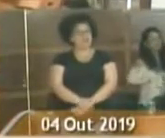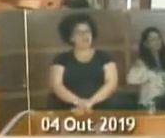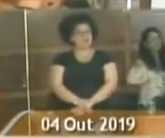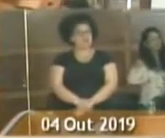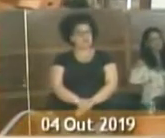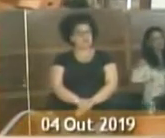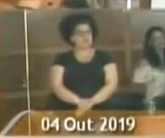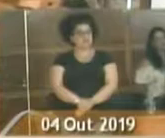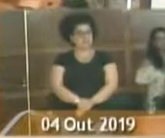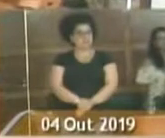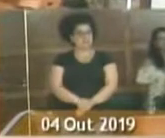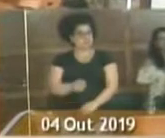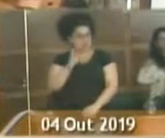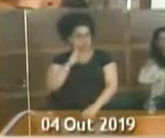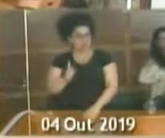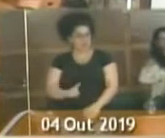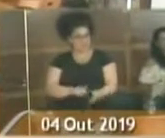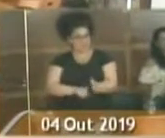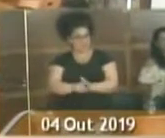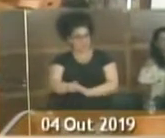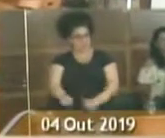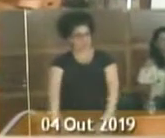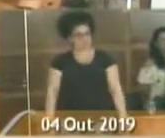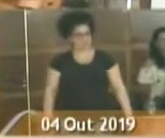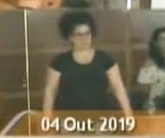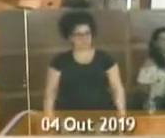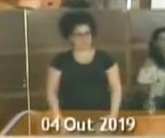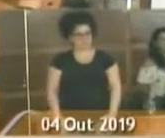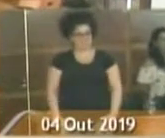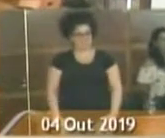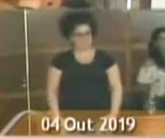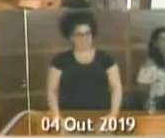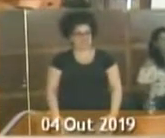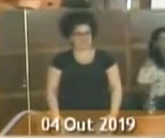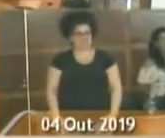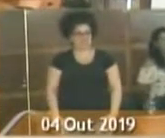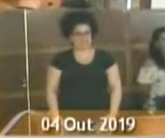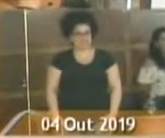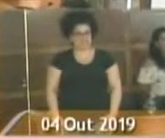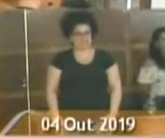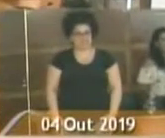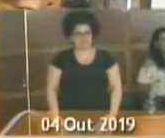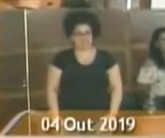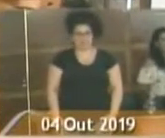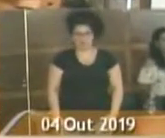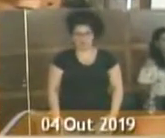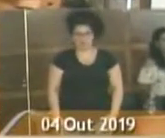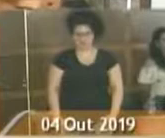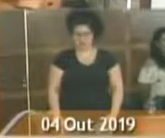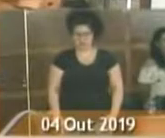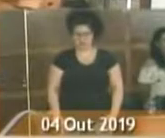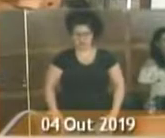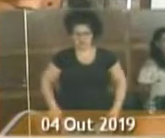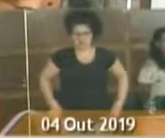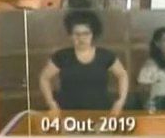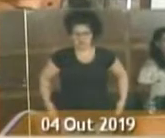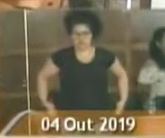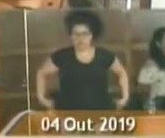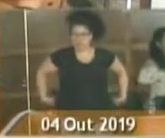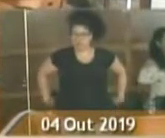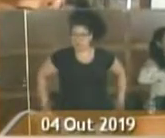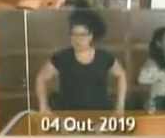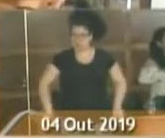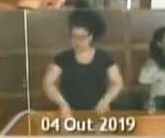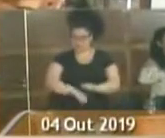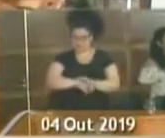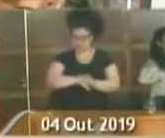Karen é médica veterinária formada pela Universidade Castelo Branco, pós-graduada em anestesiologia pela